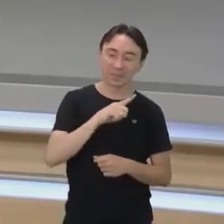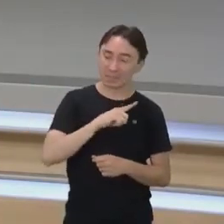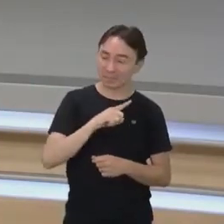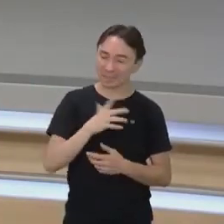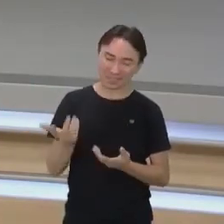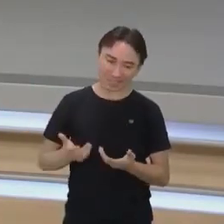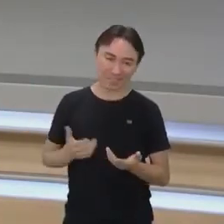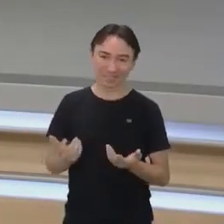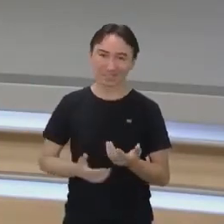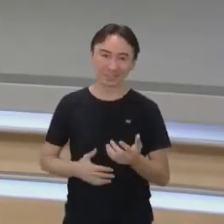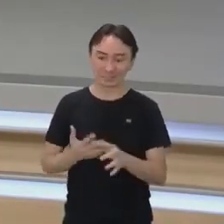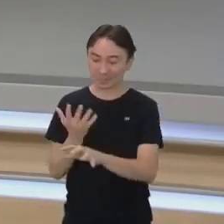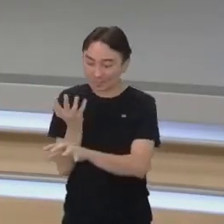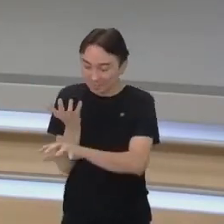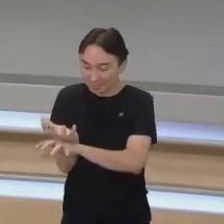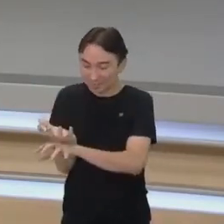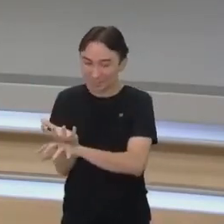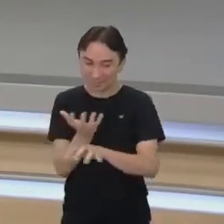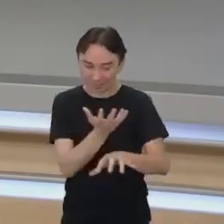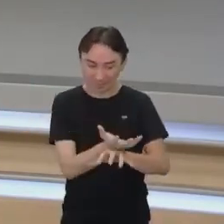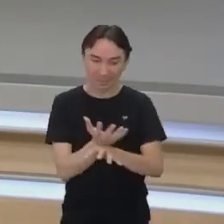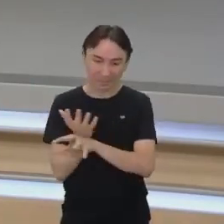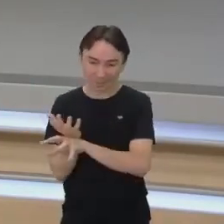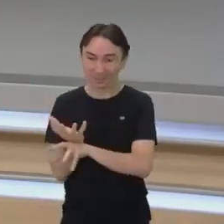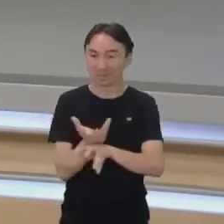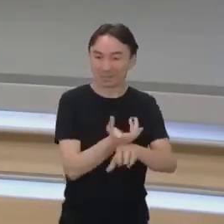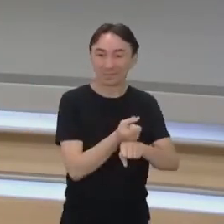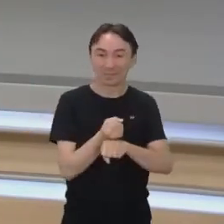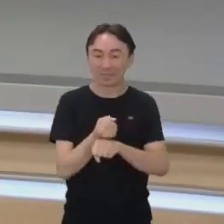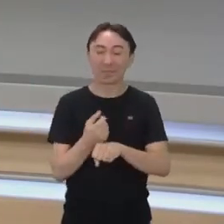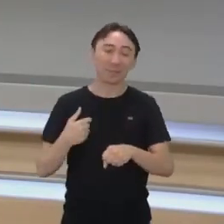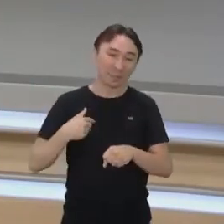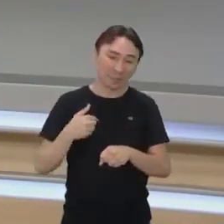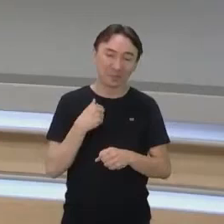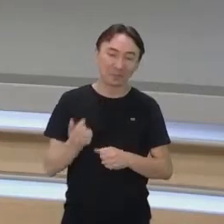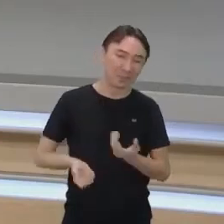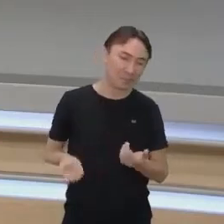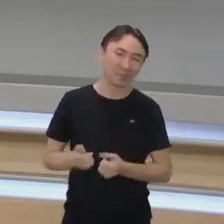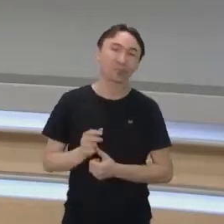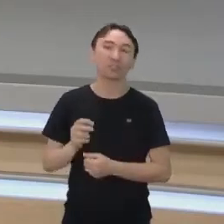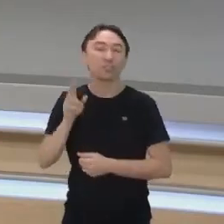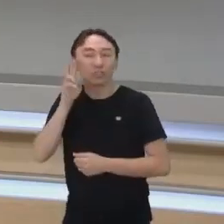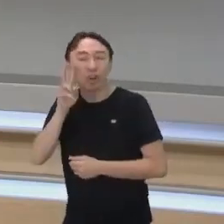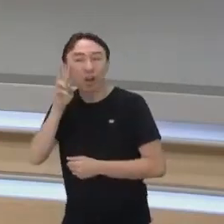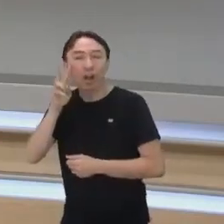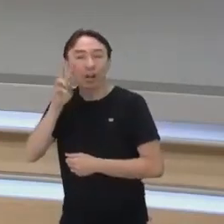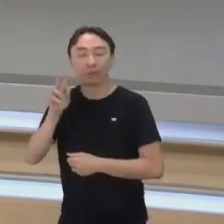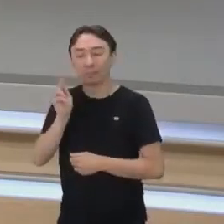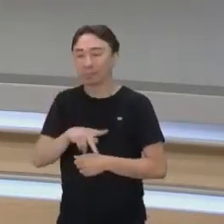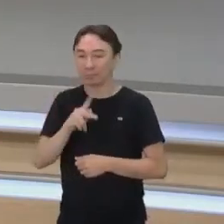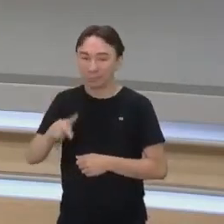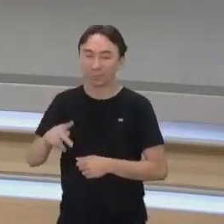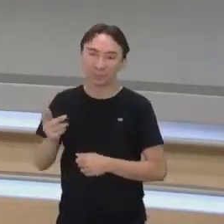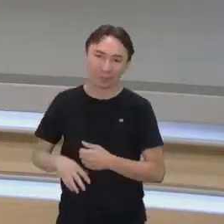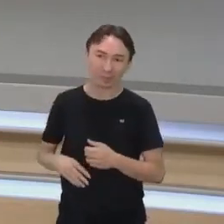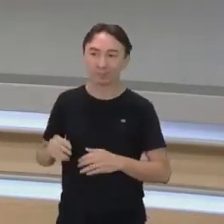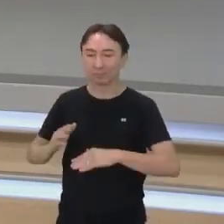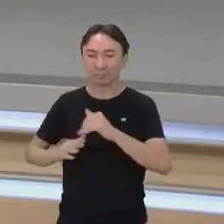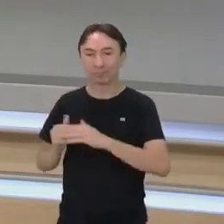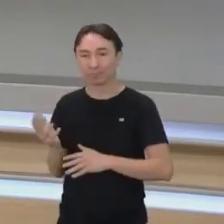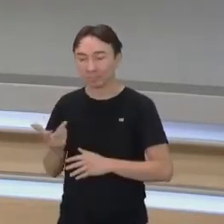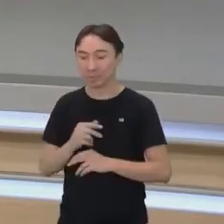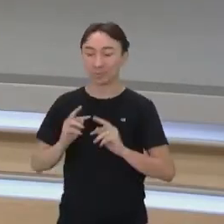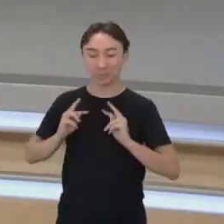interdisciplinaridade, na medida em que eu sou professor de História, especialista em Humanas, e aí os meus pitacos têm uma abordagem diferente das